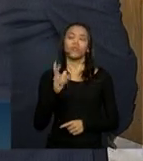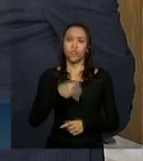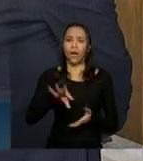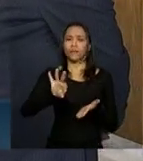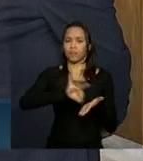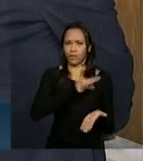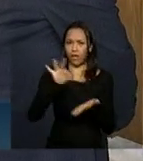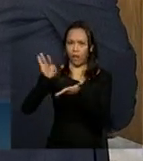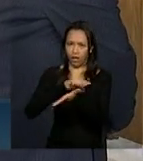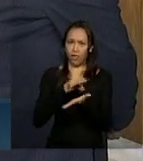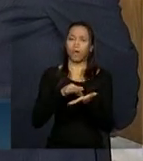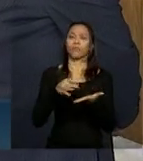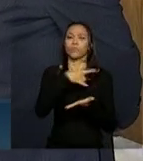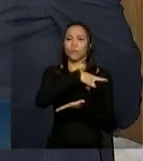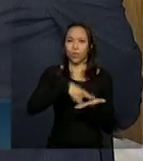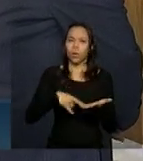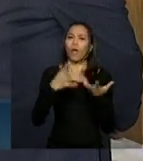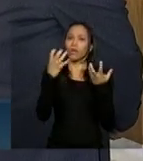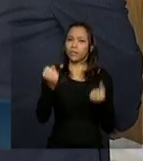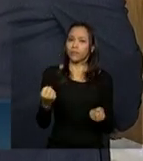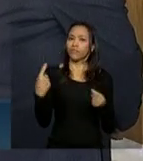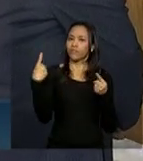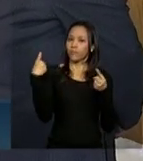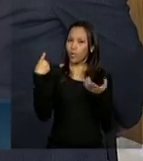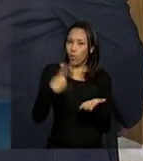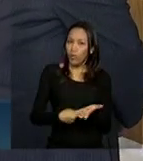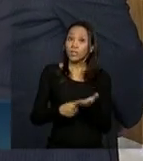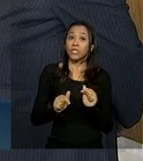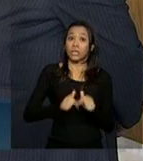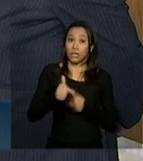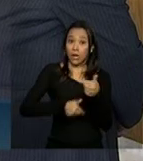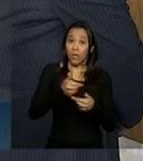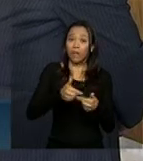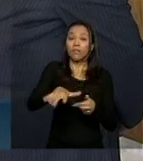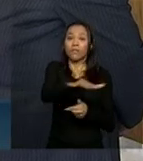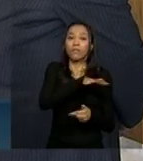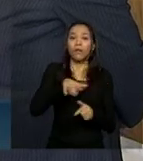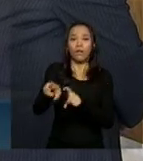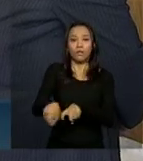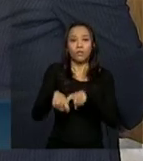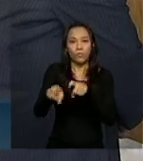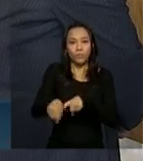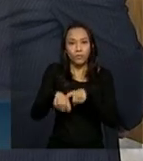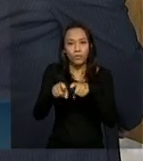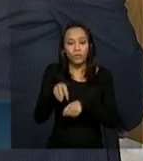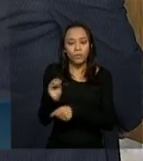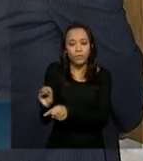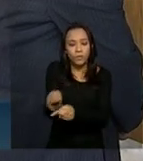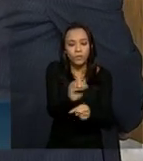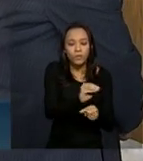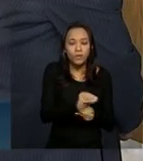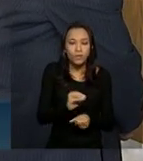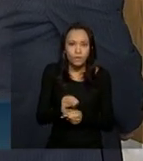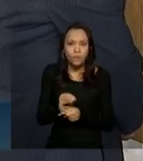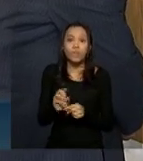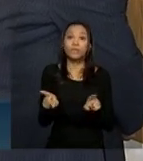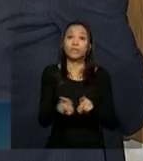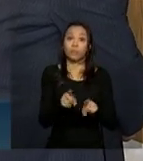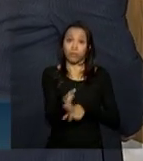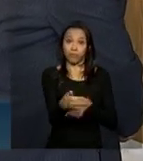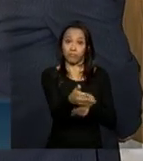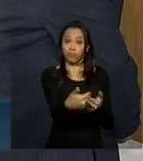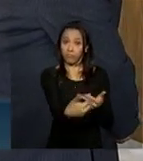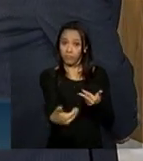se comprometeu a cooperar tecnicamente nas áreas de agricultura e aquicultura. E foi criada também a